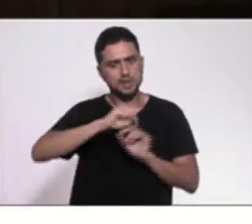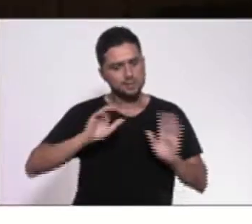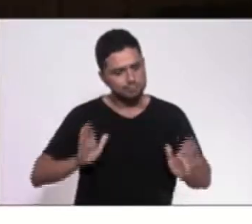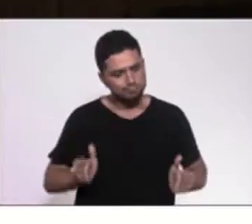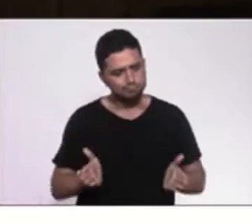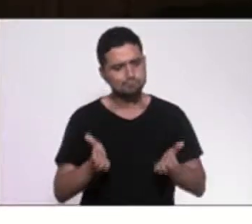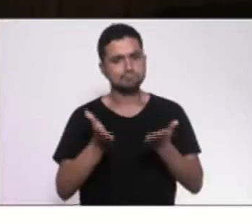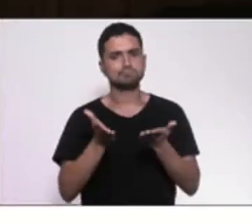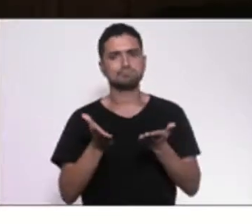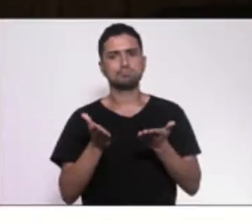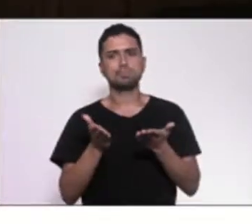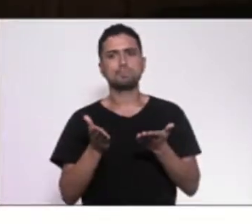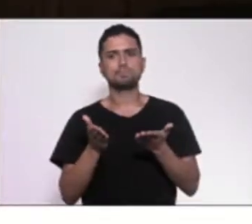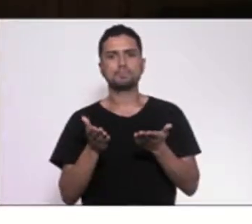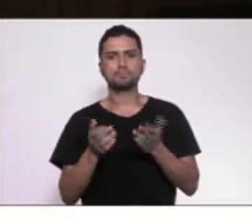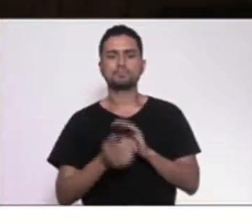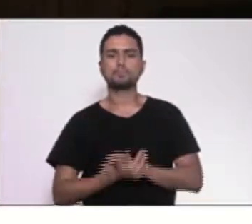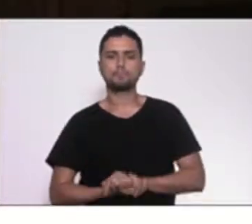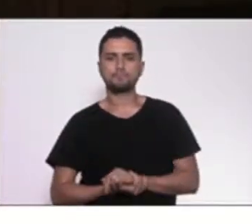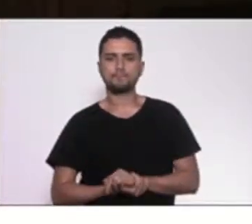que essa matéria contém.